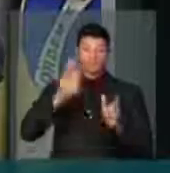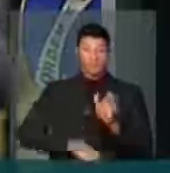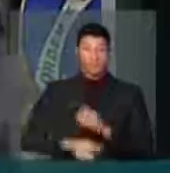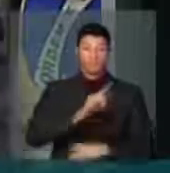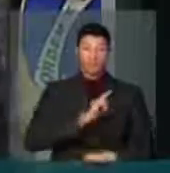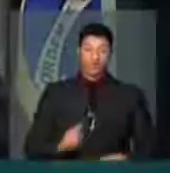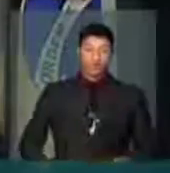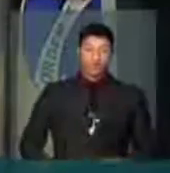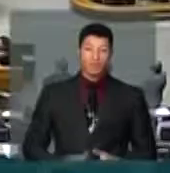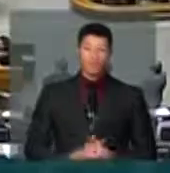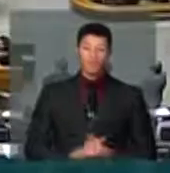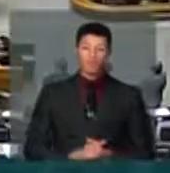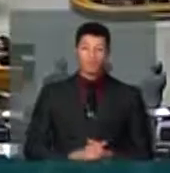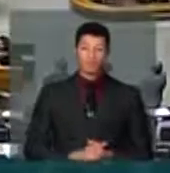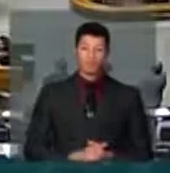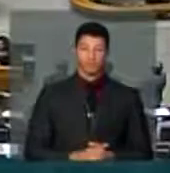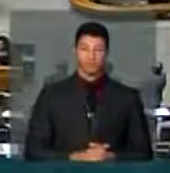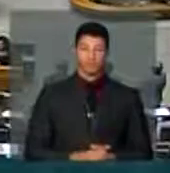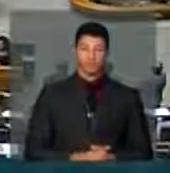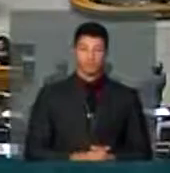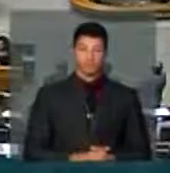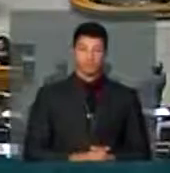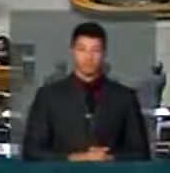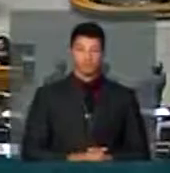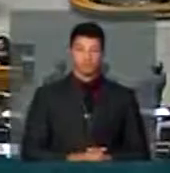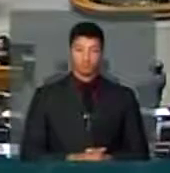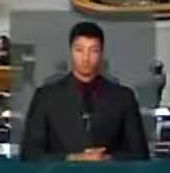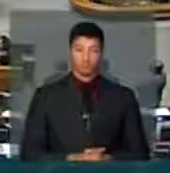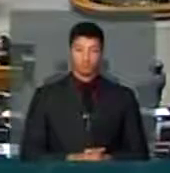governo. Senhor presidente, é questão